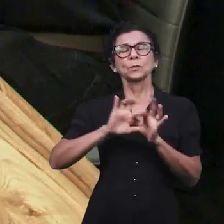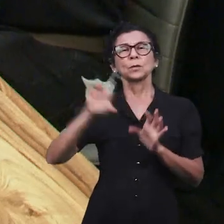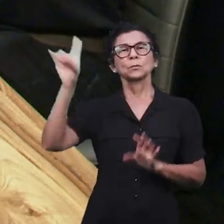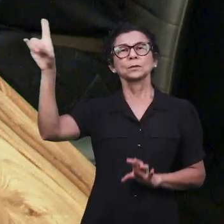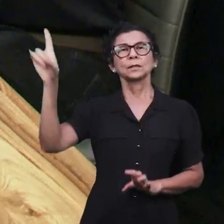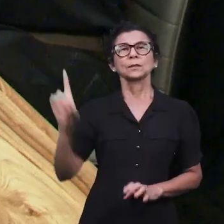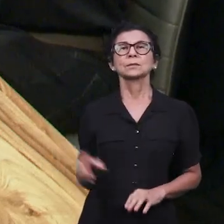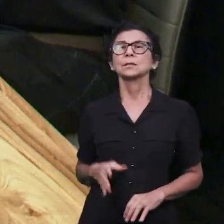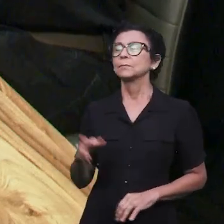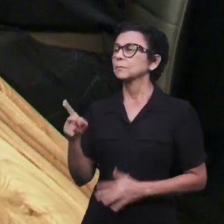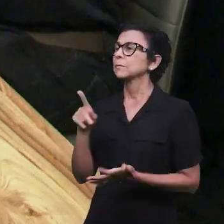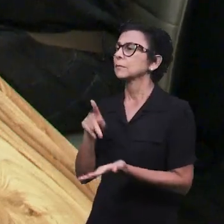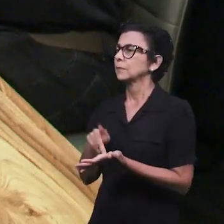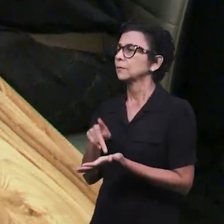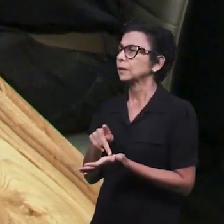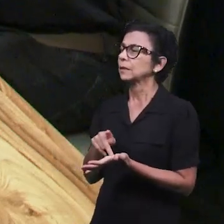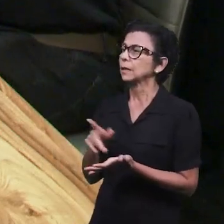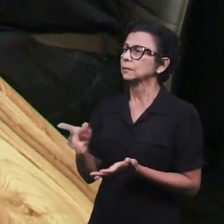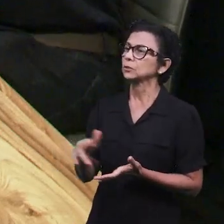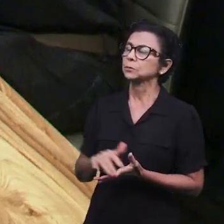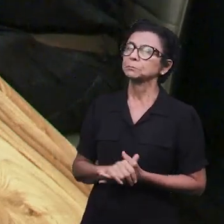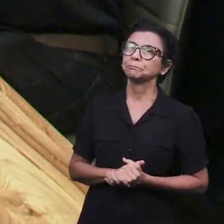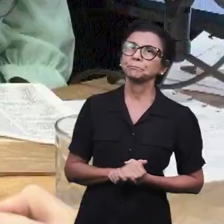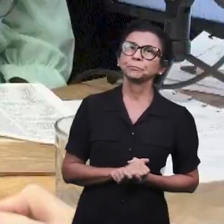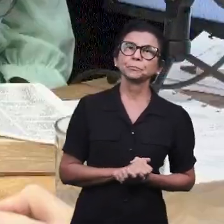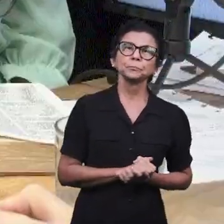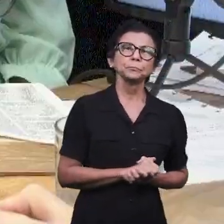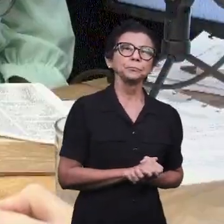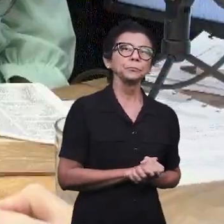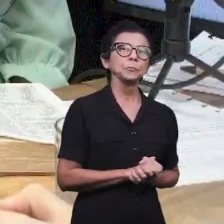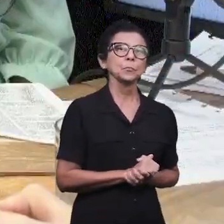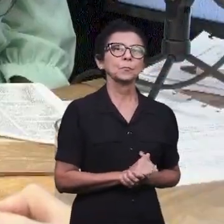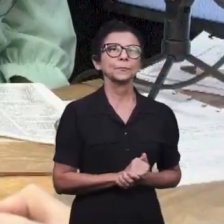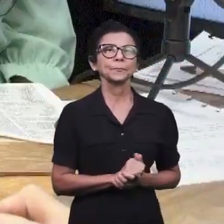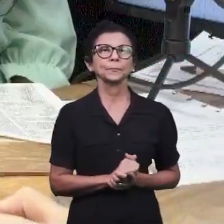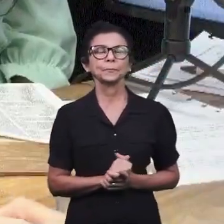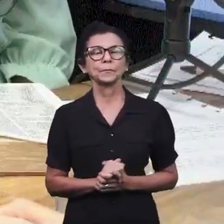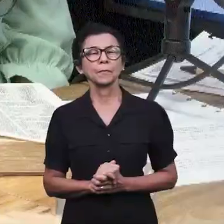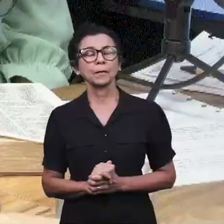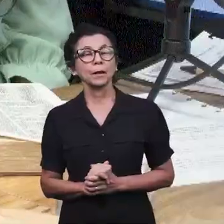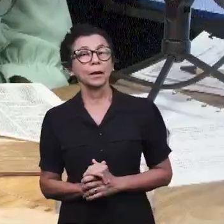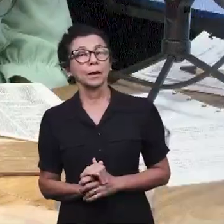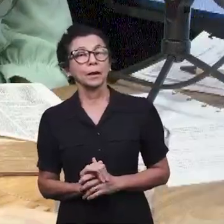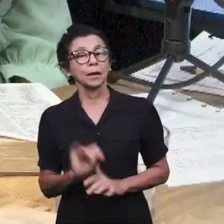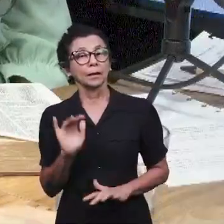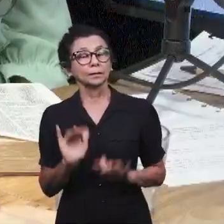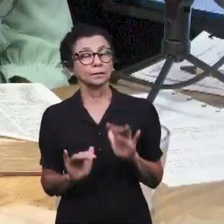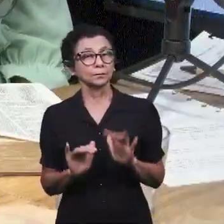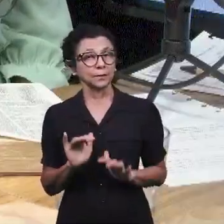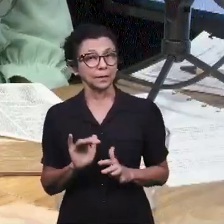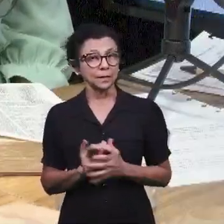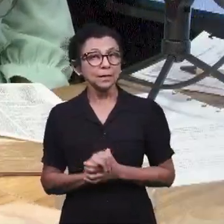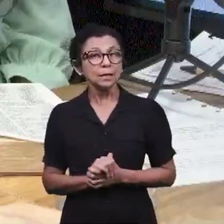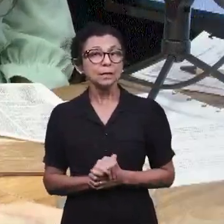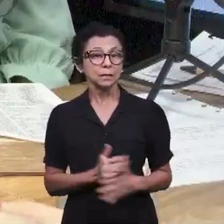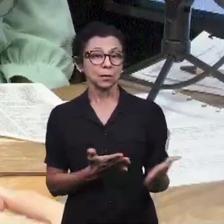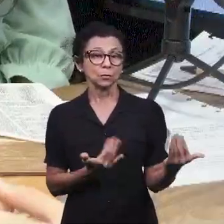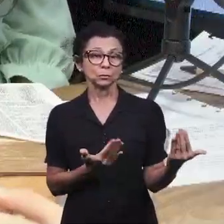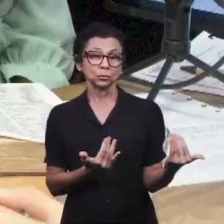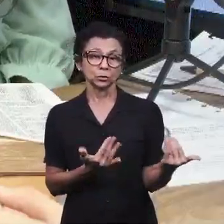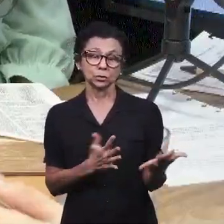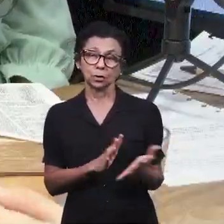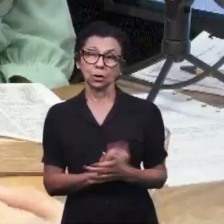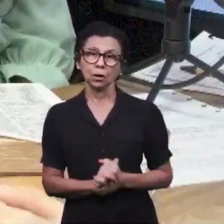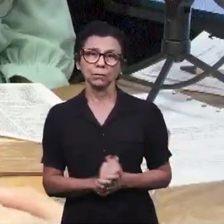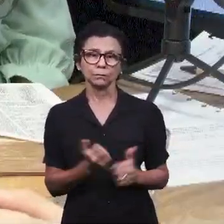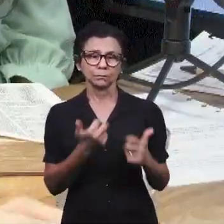da verdade ela é uma coisa bem contemporânea também, mas muitas vezes o jovem, e ele não vai conseguir encontrar essa verdade